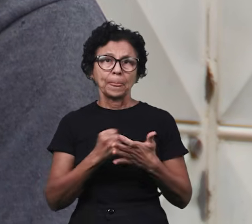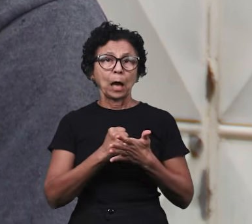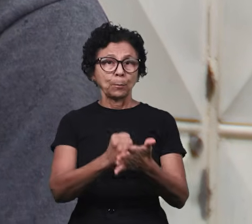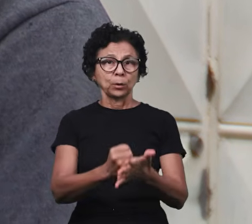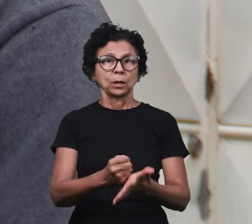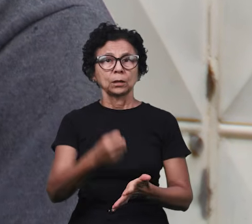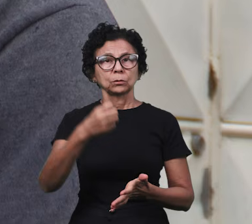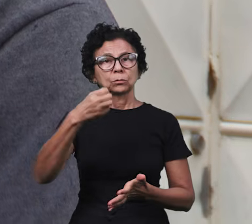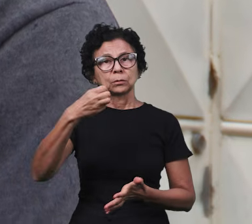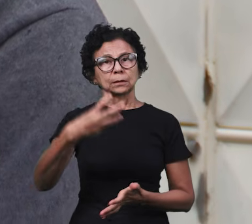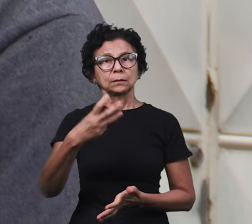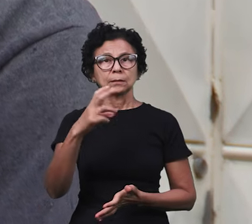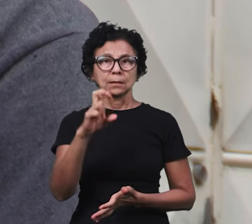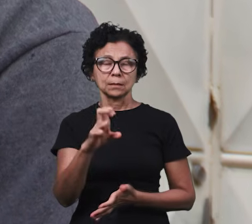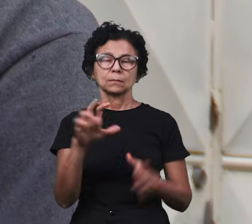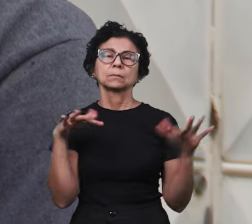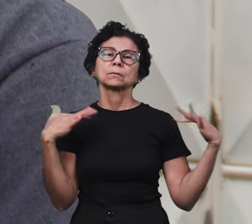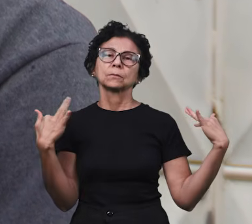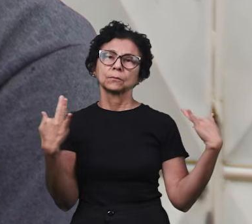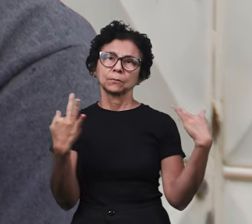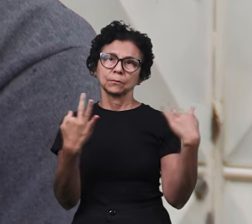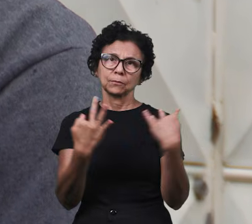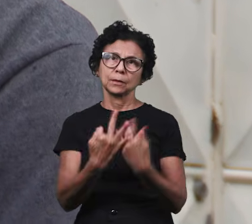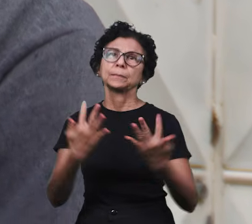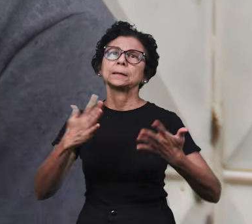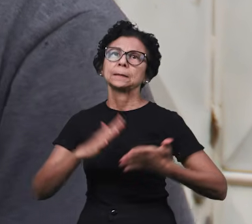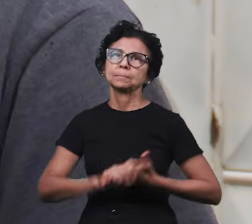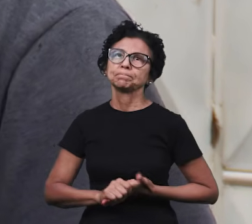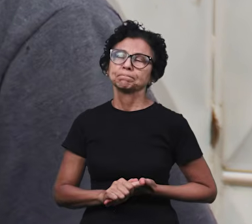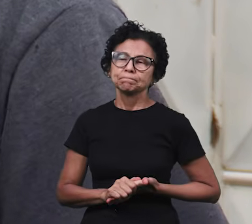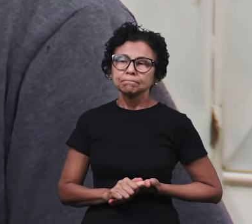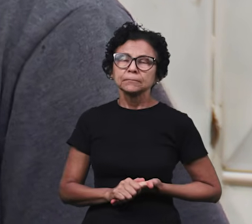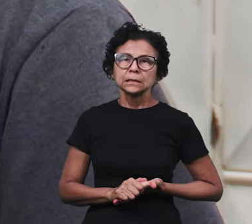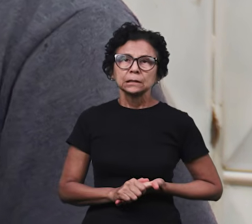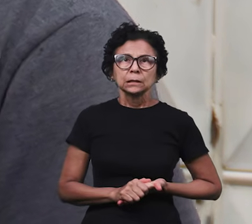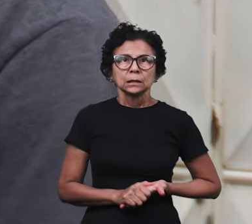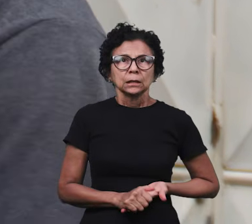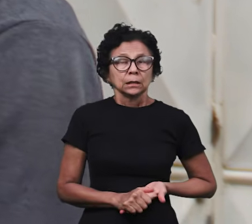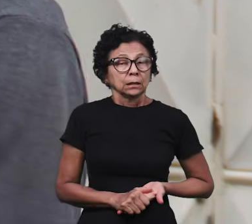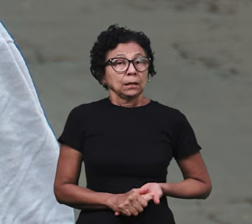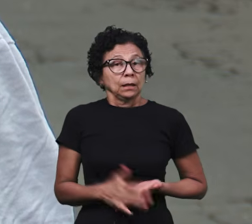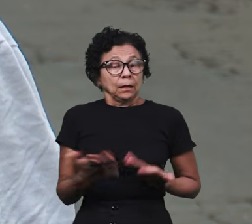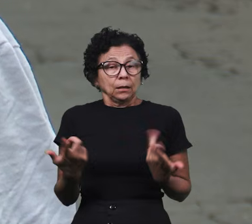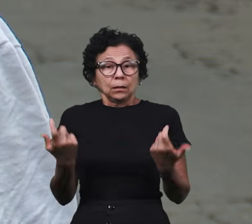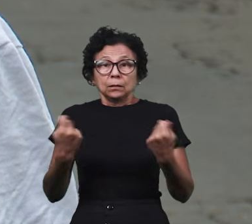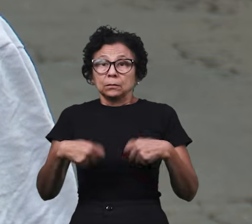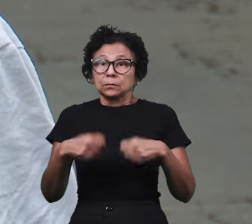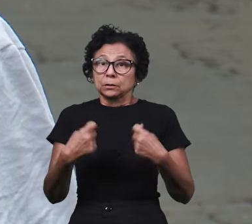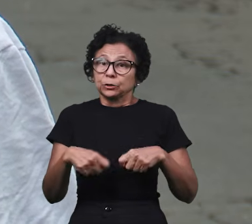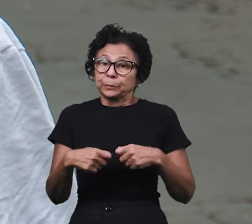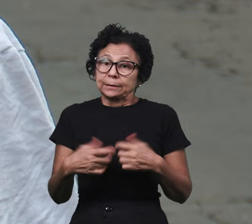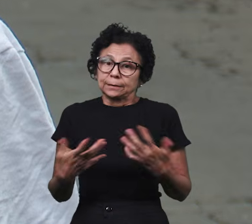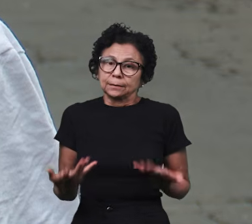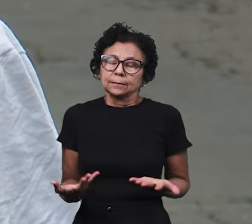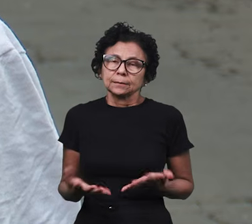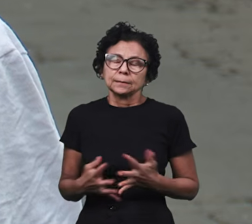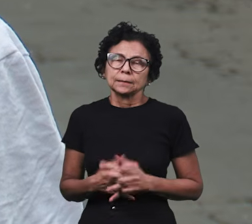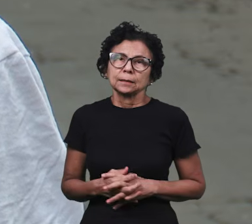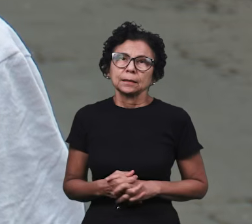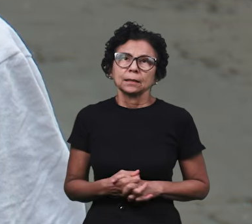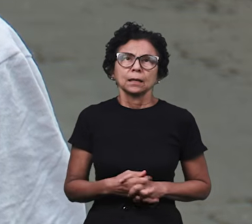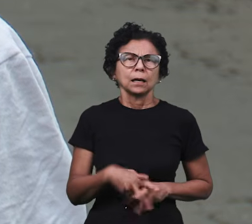que vocês estão fazendo, porque é o que mais a gente precisa nesse exato momento. Está sendo muito boa, né? Porque nós